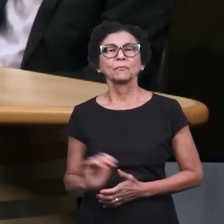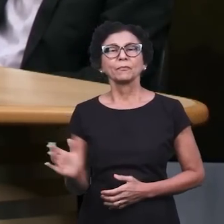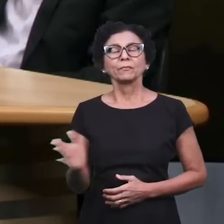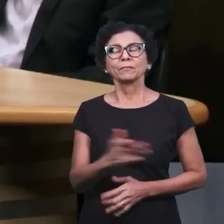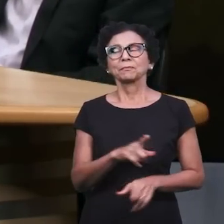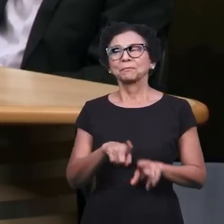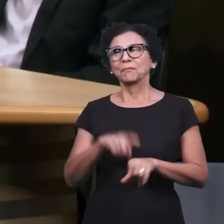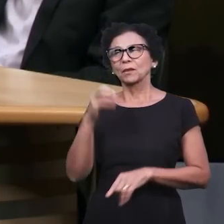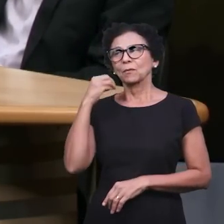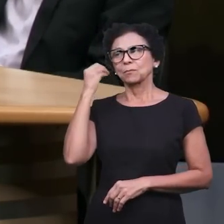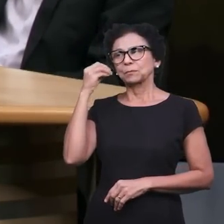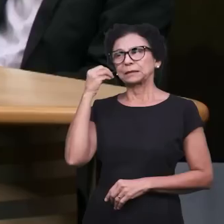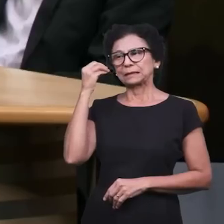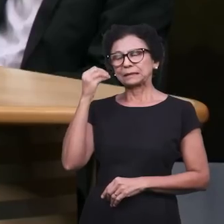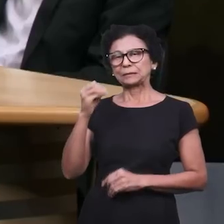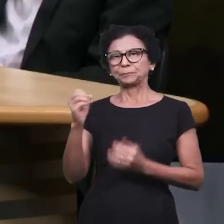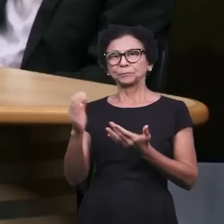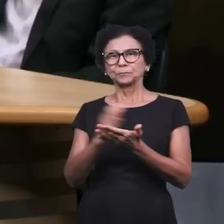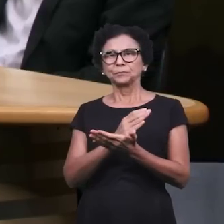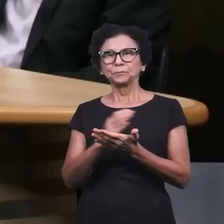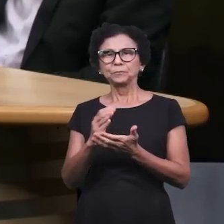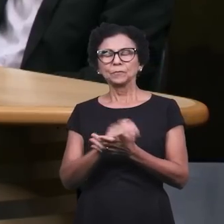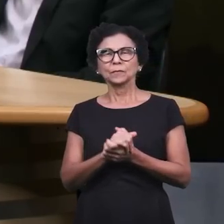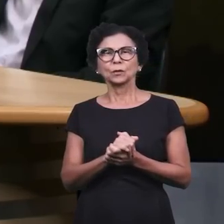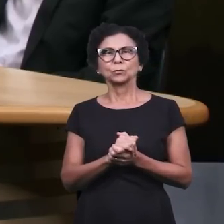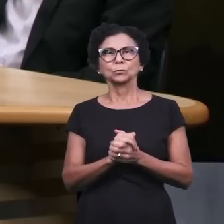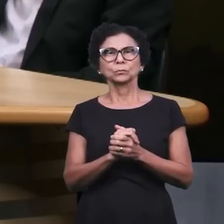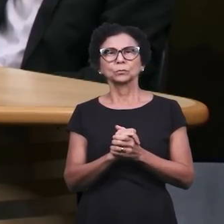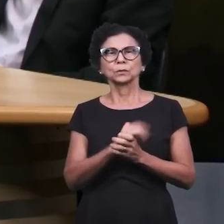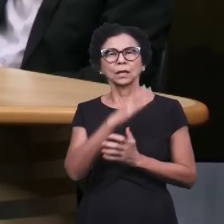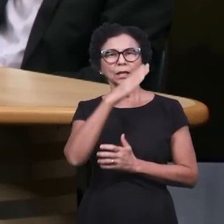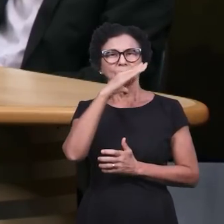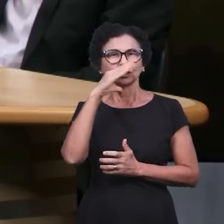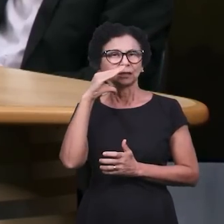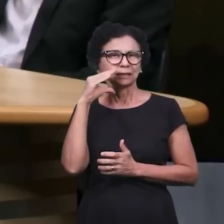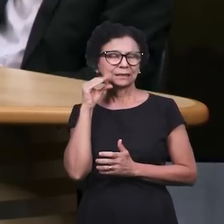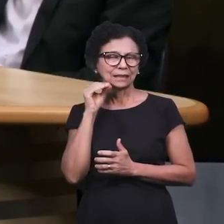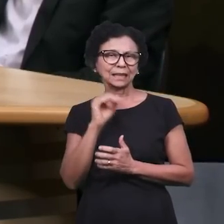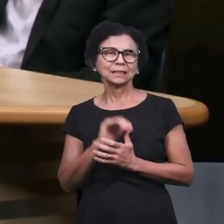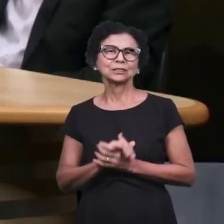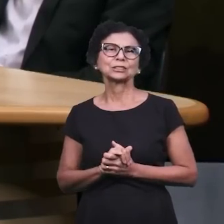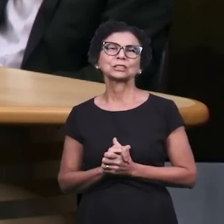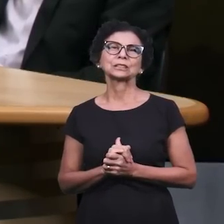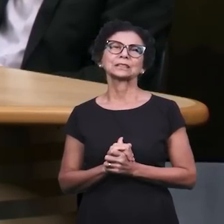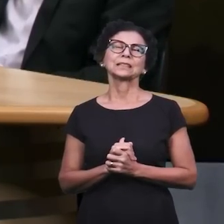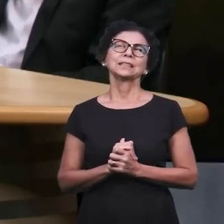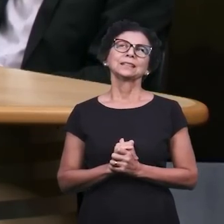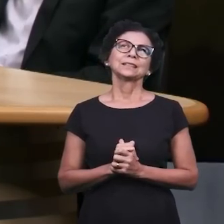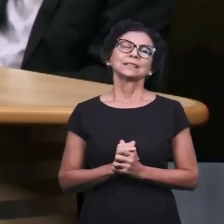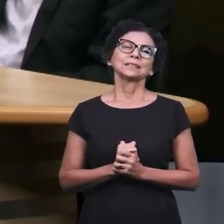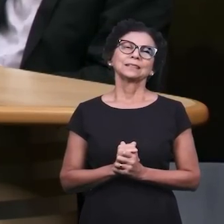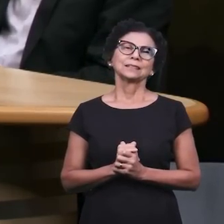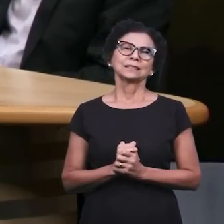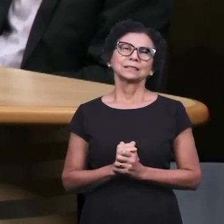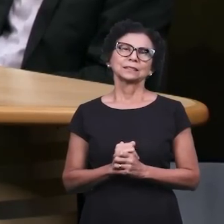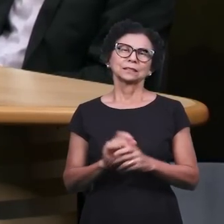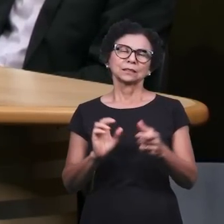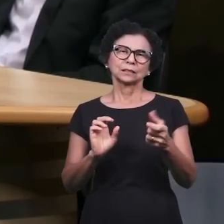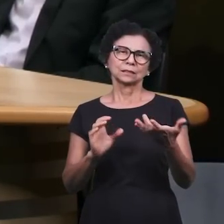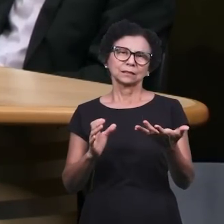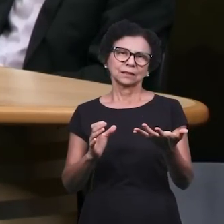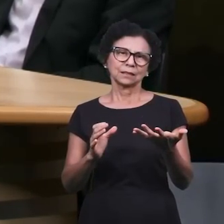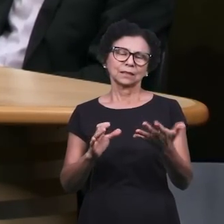experiência de alguns adolescentes, até no seminário, que diante da pergunta na escola que